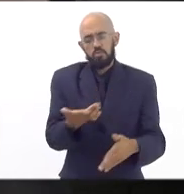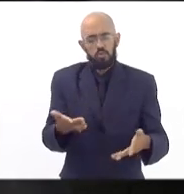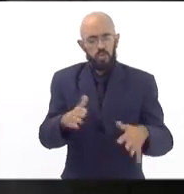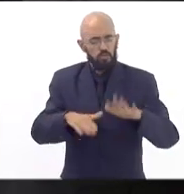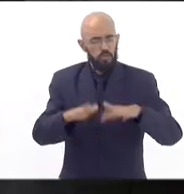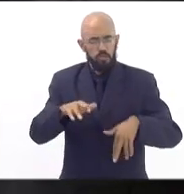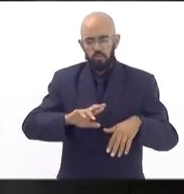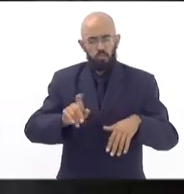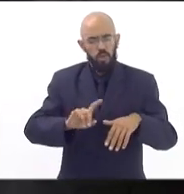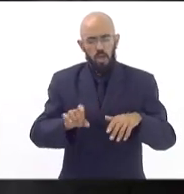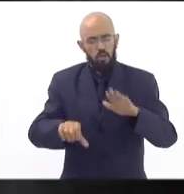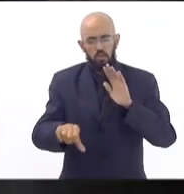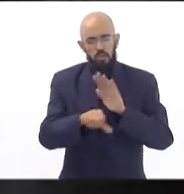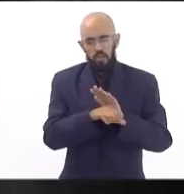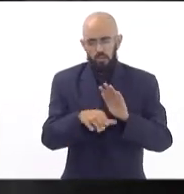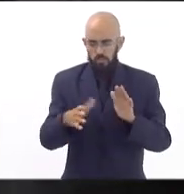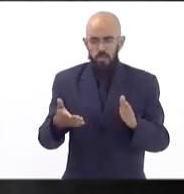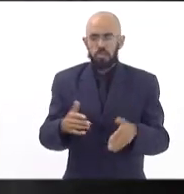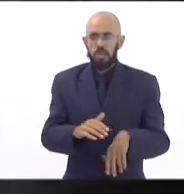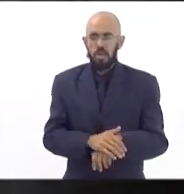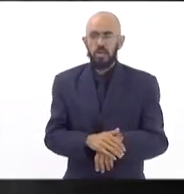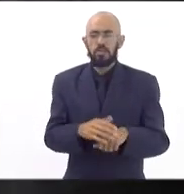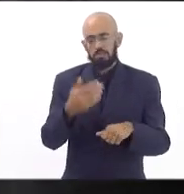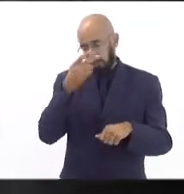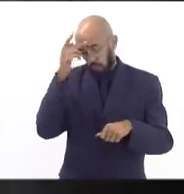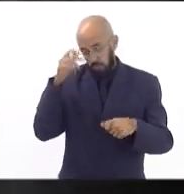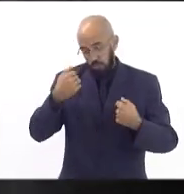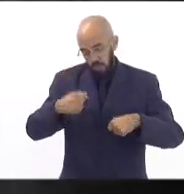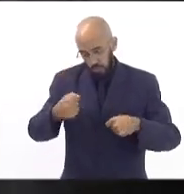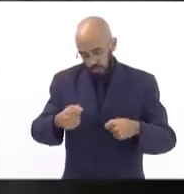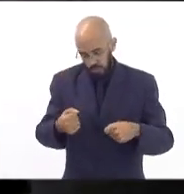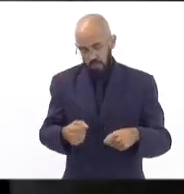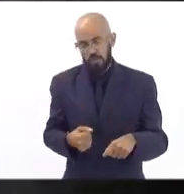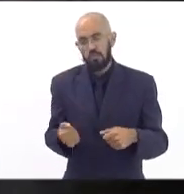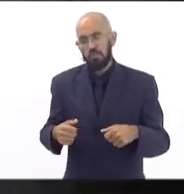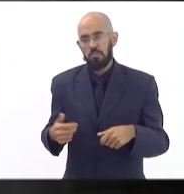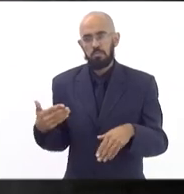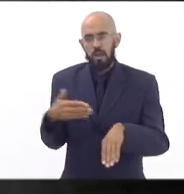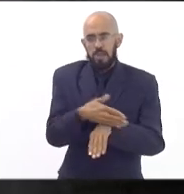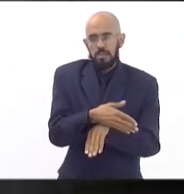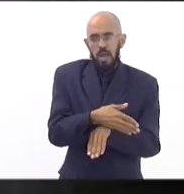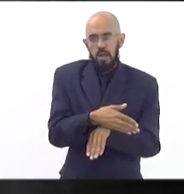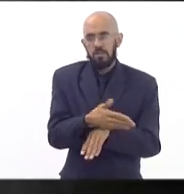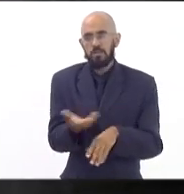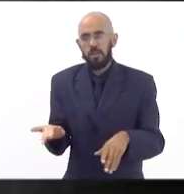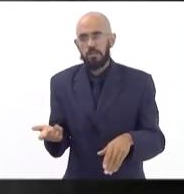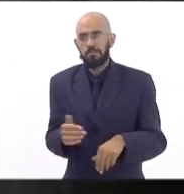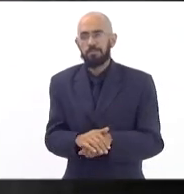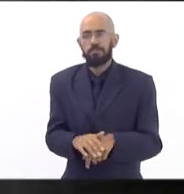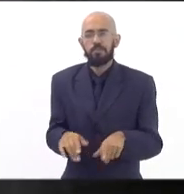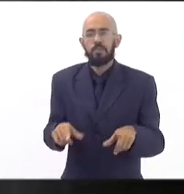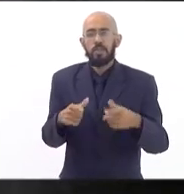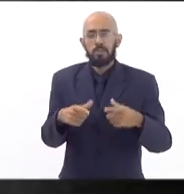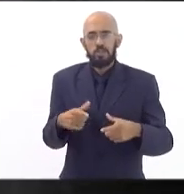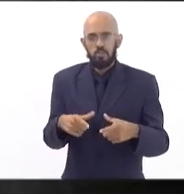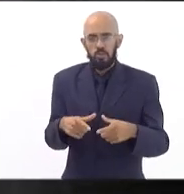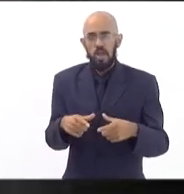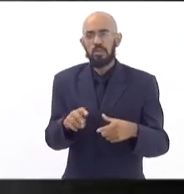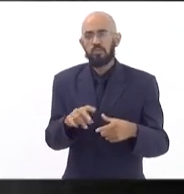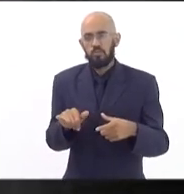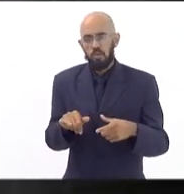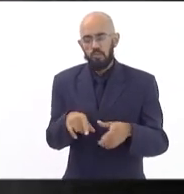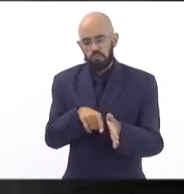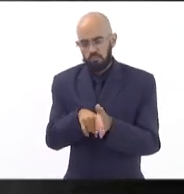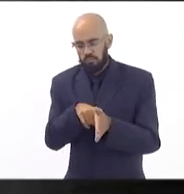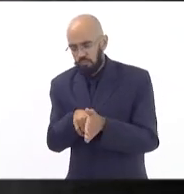é um delito nisso apenas as pessoas precisam atravessar e nesses casos esses esses pontos foram mapeados e